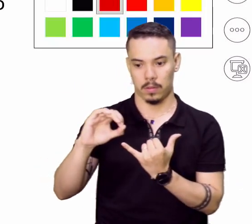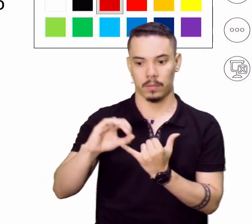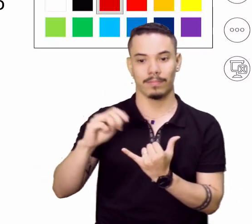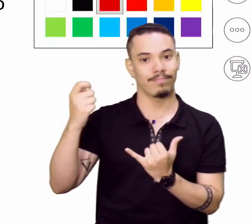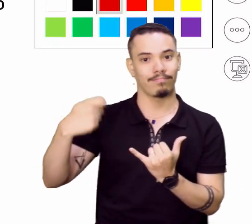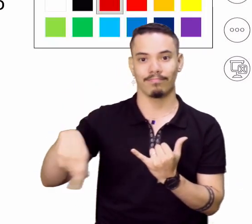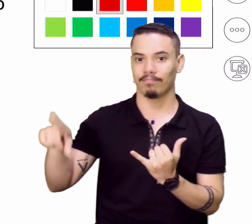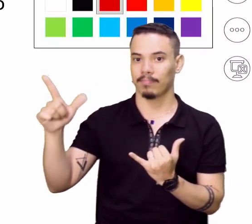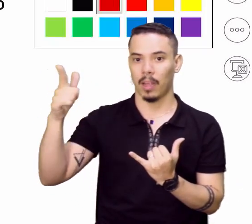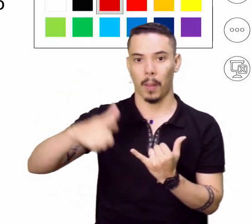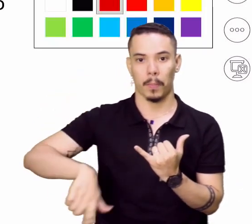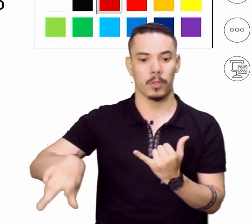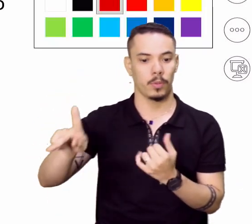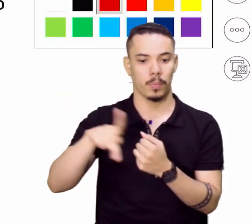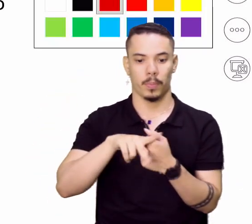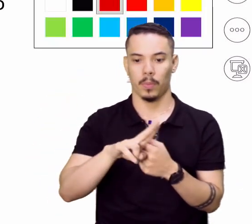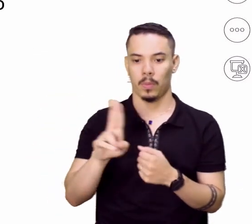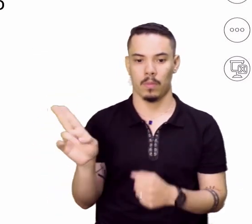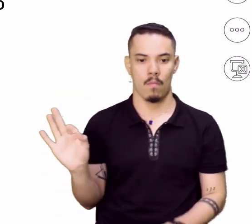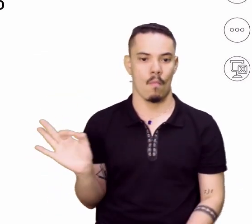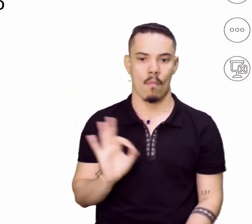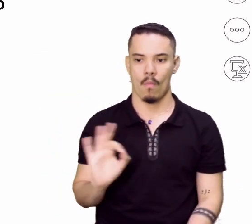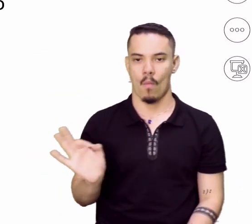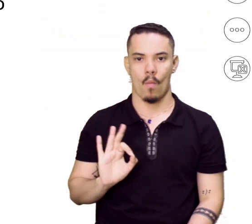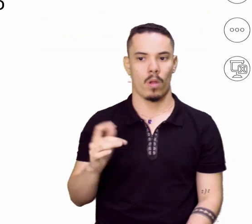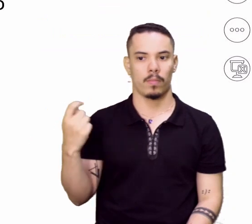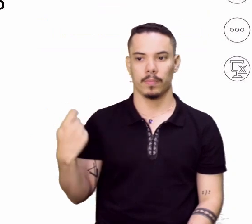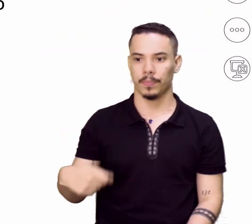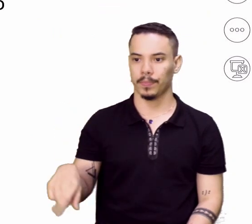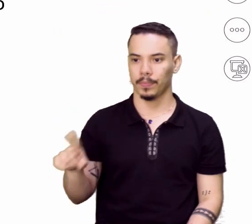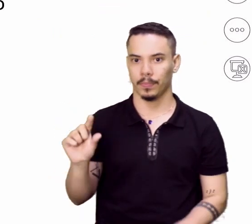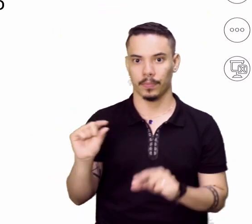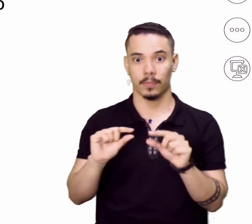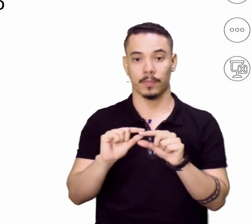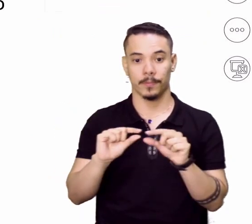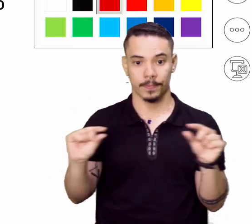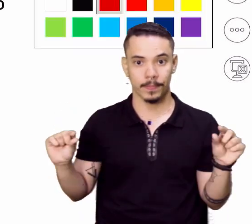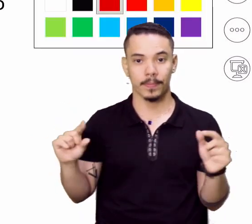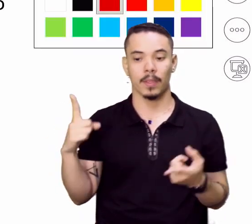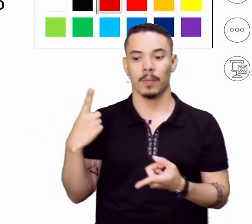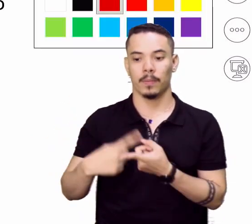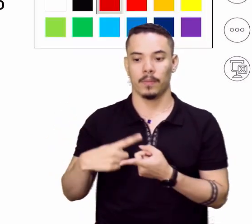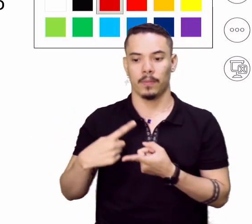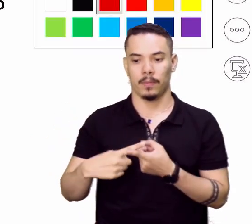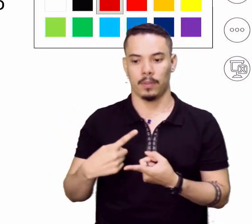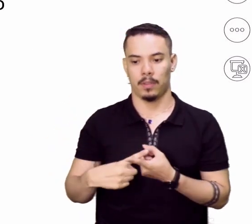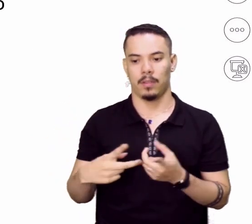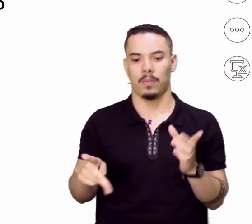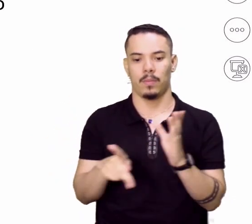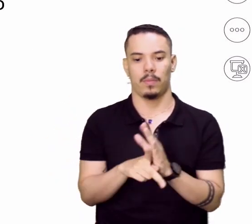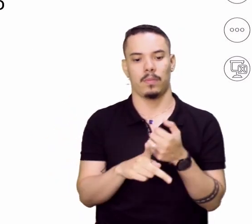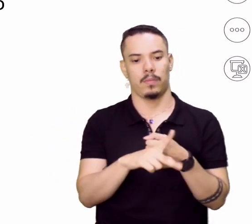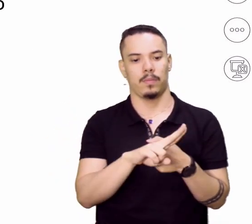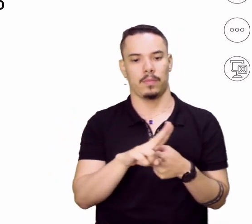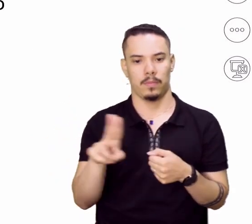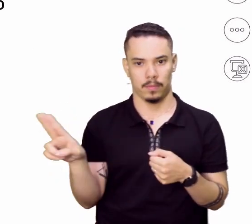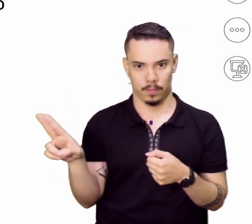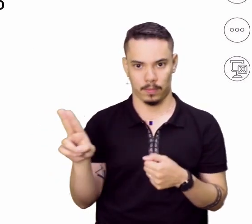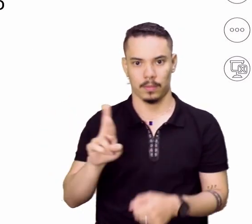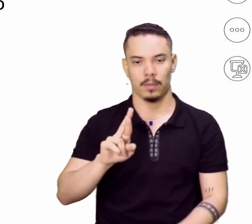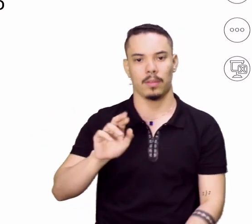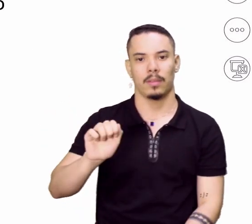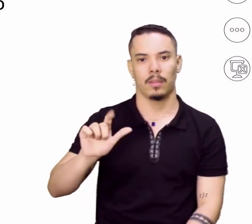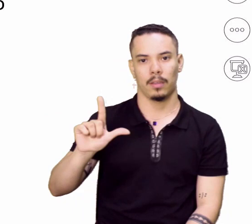esse pronome do caso oblíquo na minha frase com o pronome relativo,